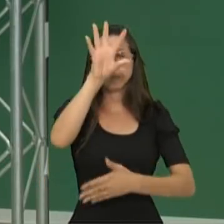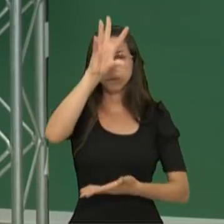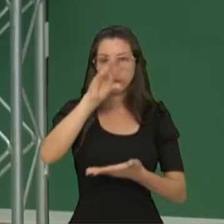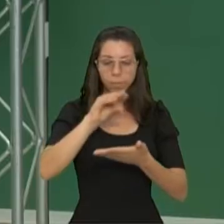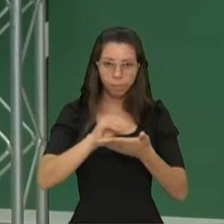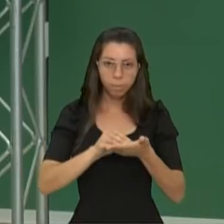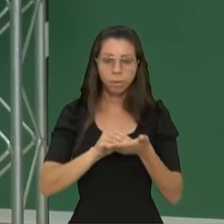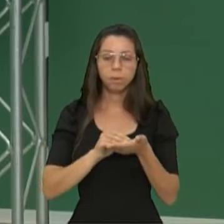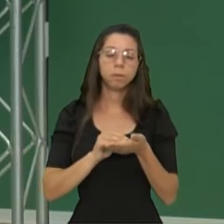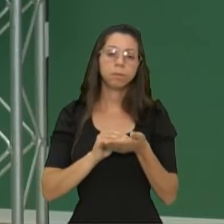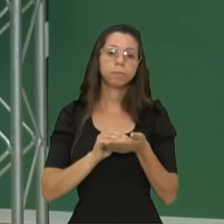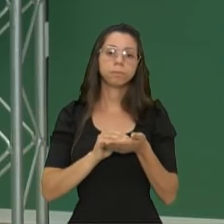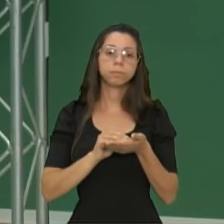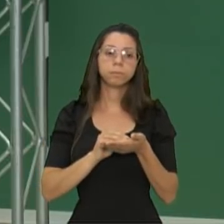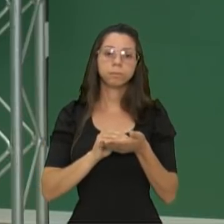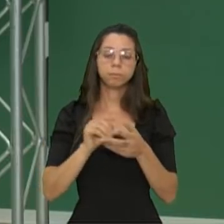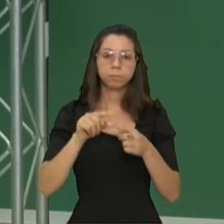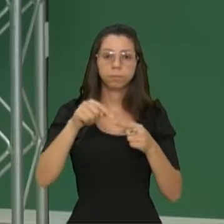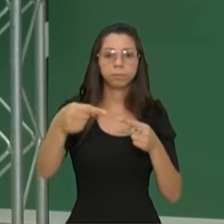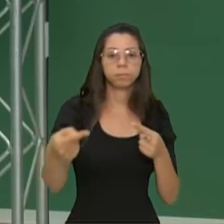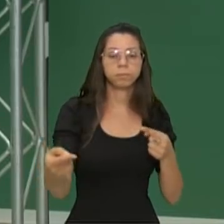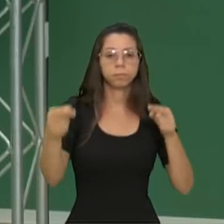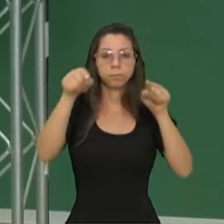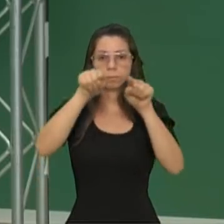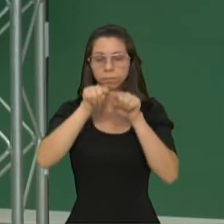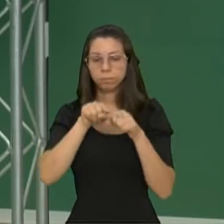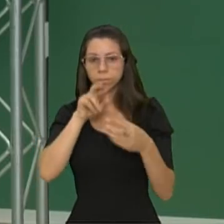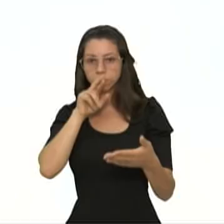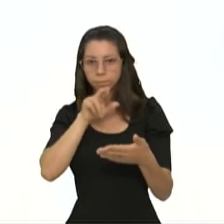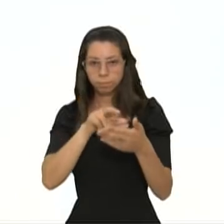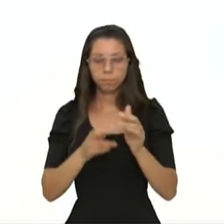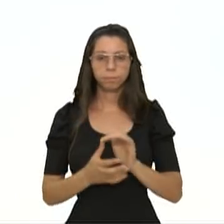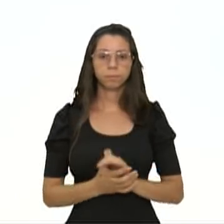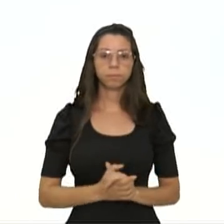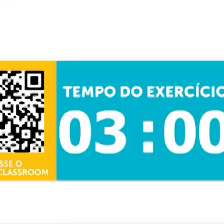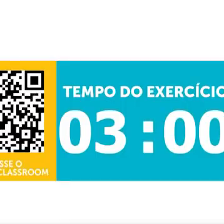copiarem o enunciado e a gente já volta com a resolução.